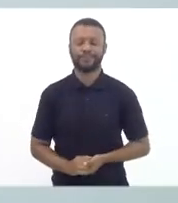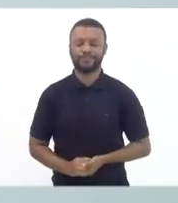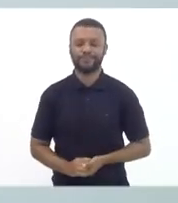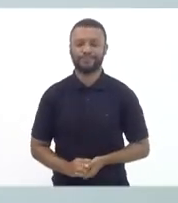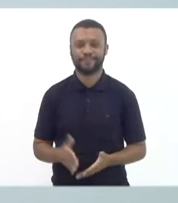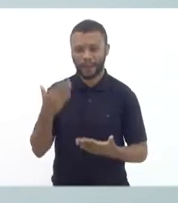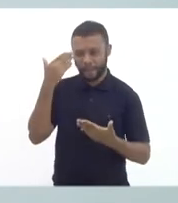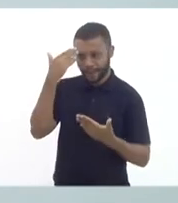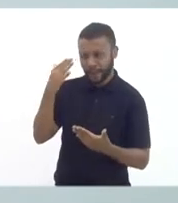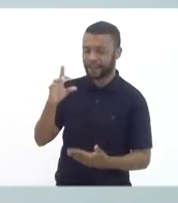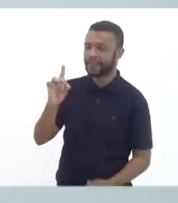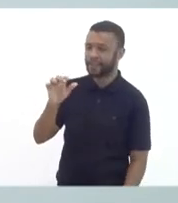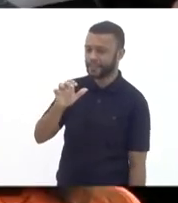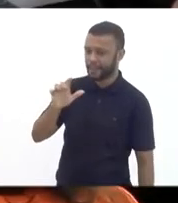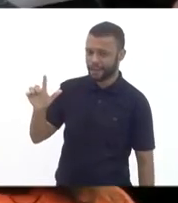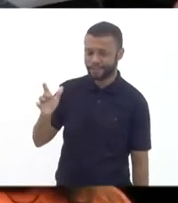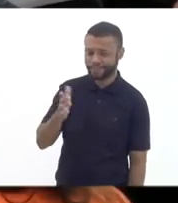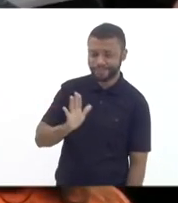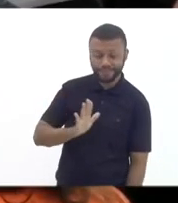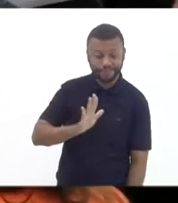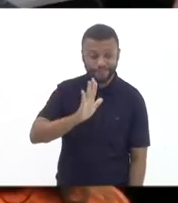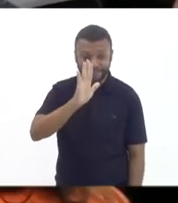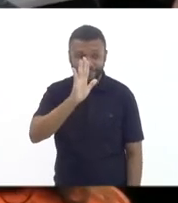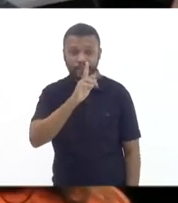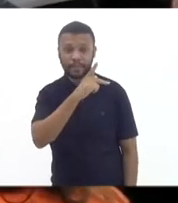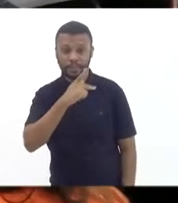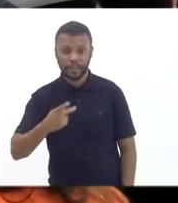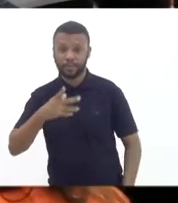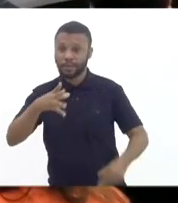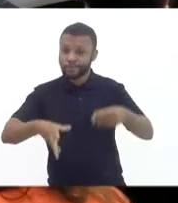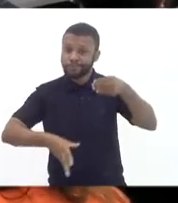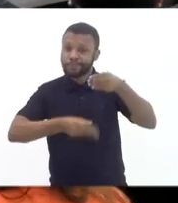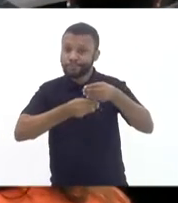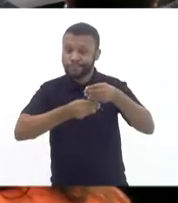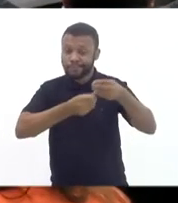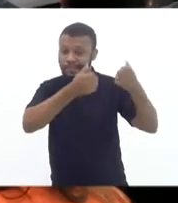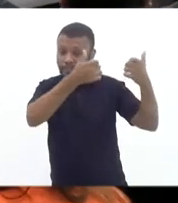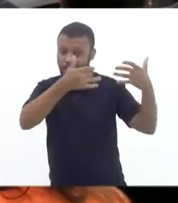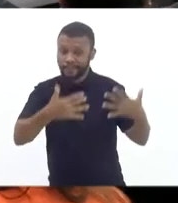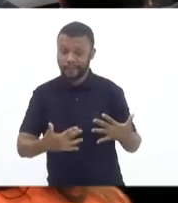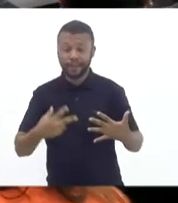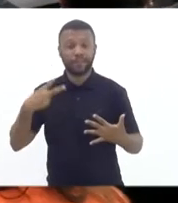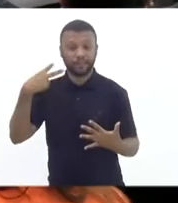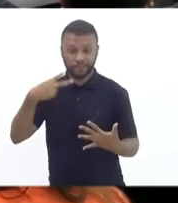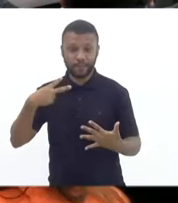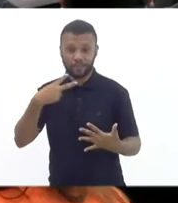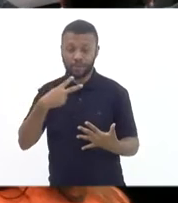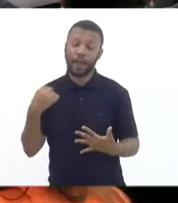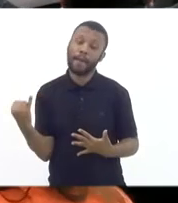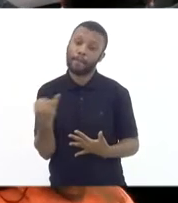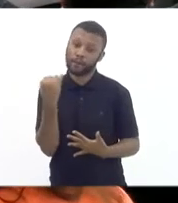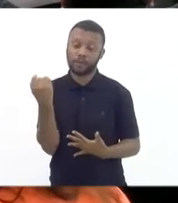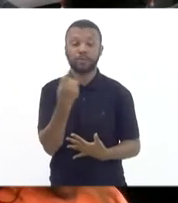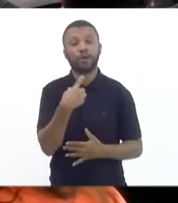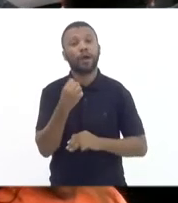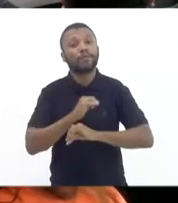Presidente, só uma parte na fala do vereador, algo que eu acho bem importante da gente deixar bem claro aqui, é a questão dos animais